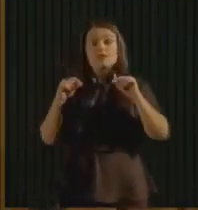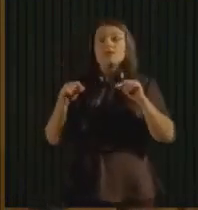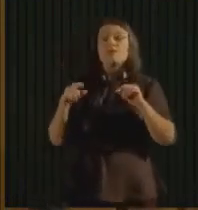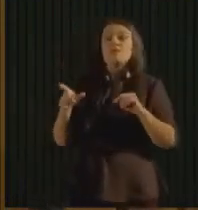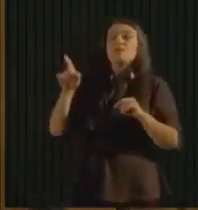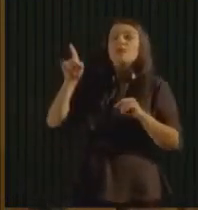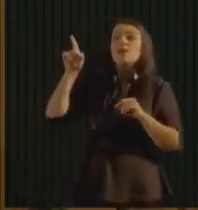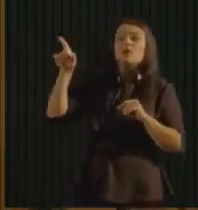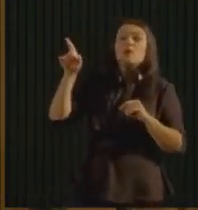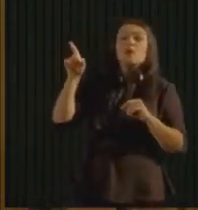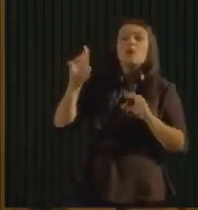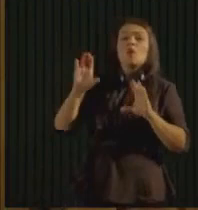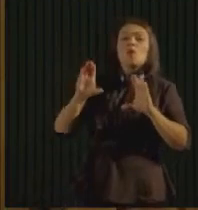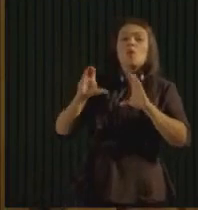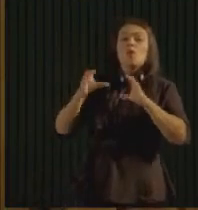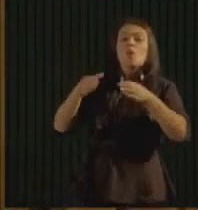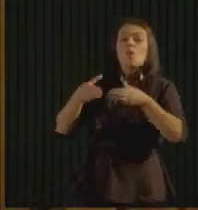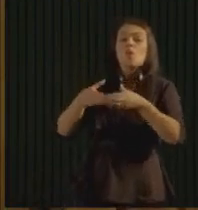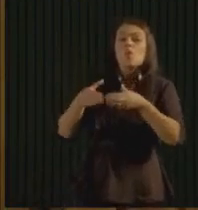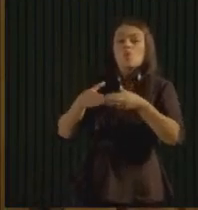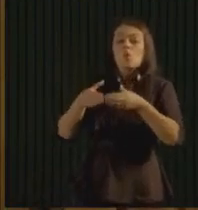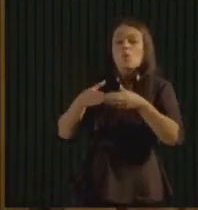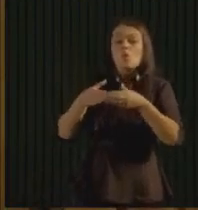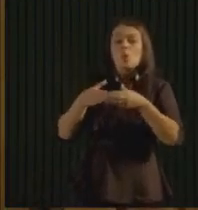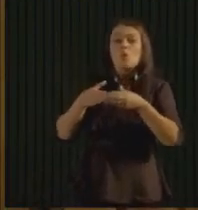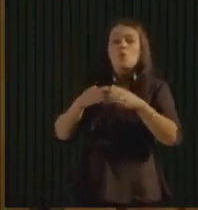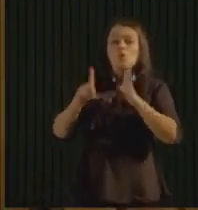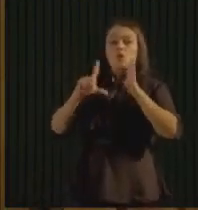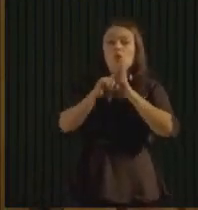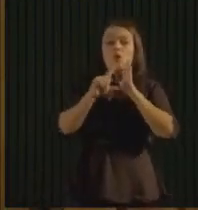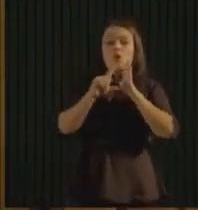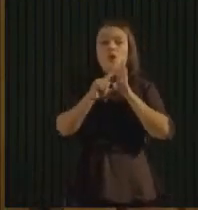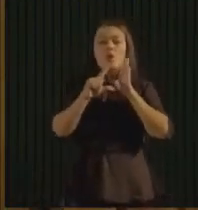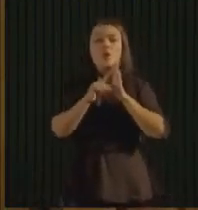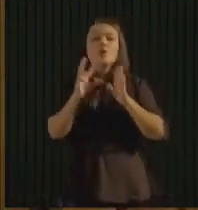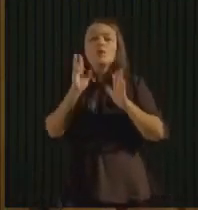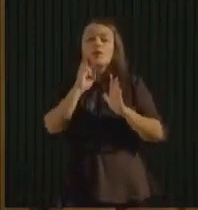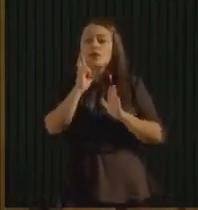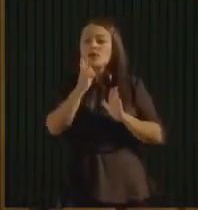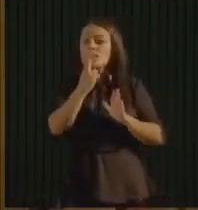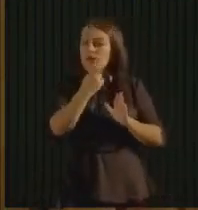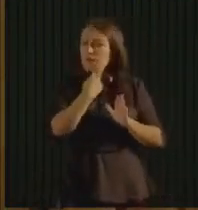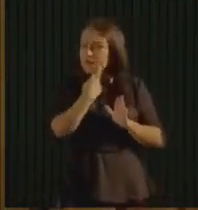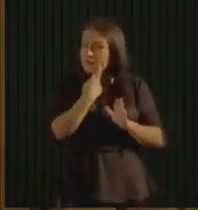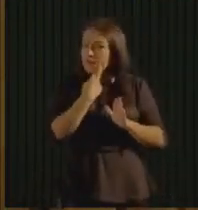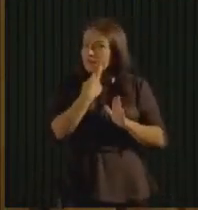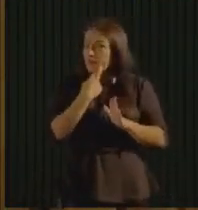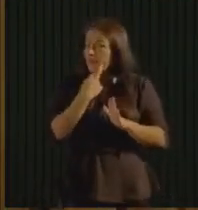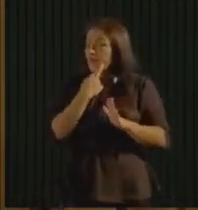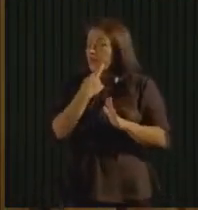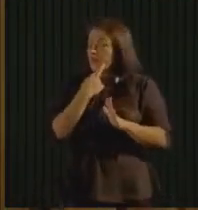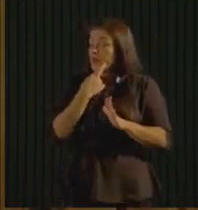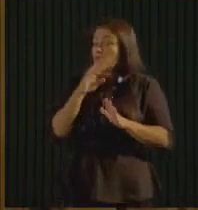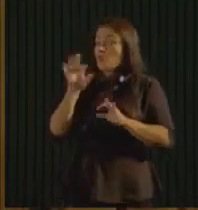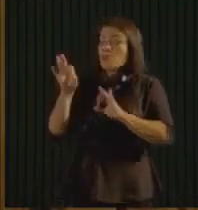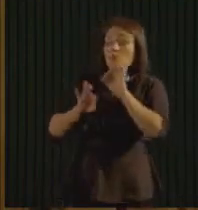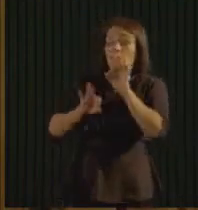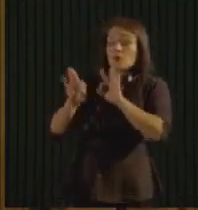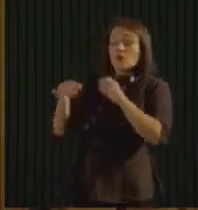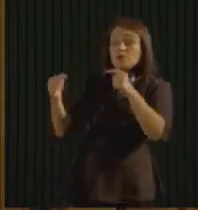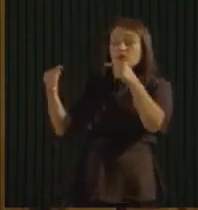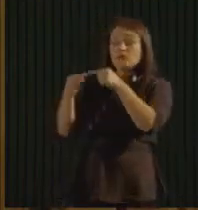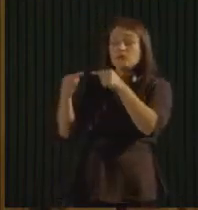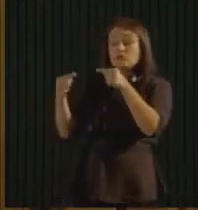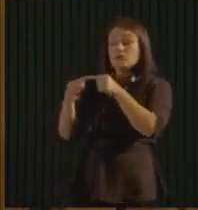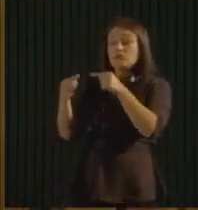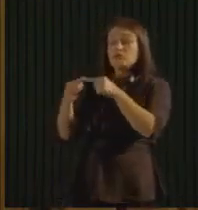restaurante passou a fazer a logística reversa do vidro, por exemplo, que antes ia para o aterro, a contrário senso da lei de